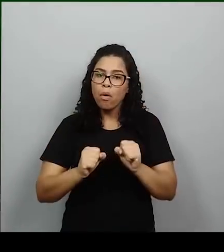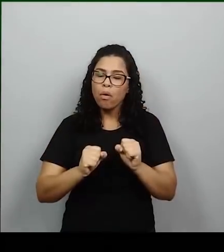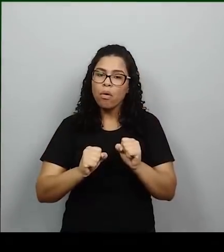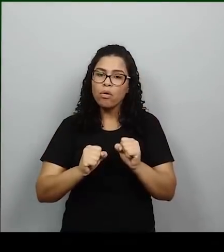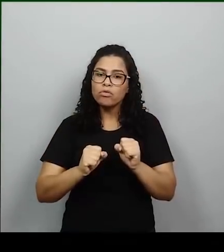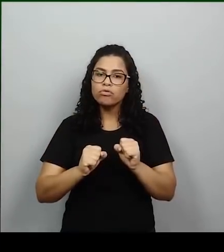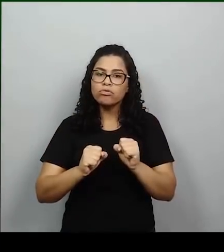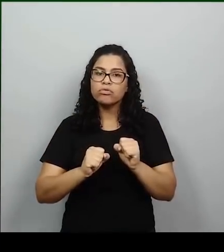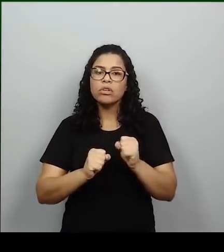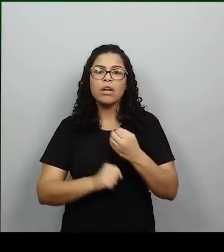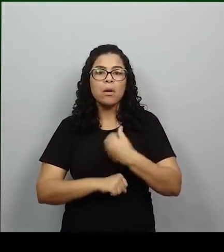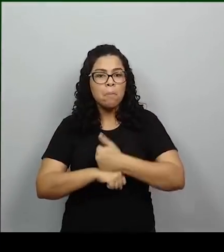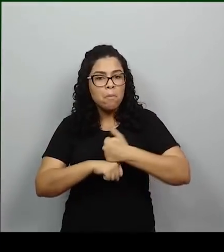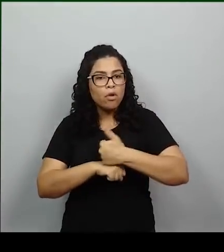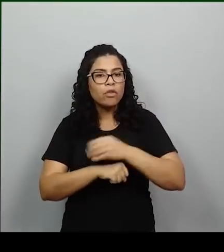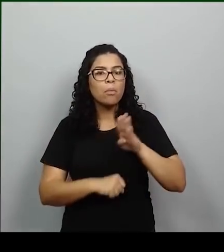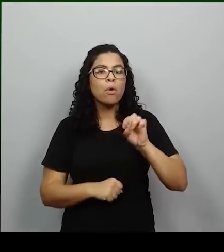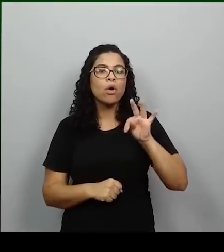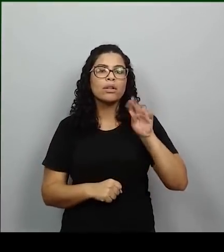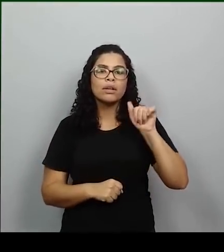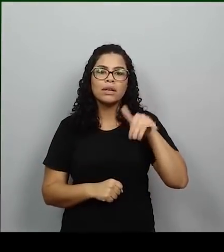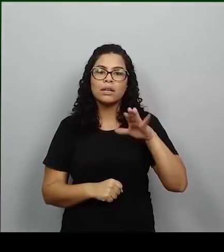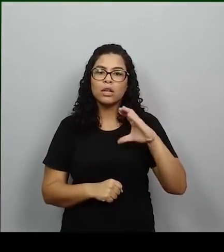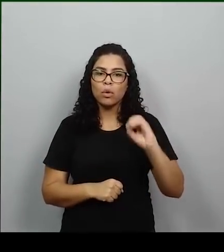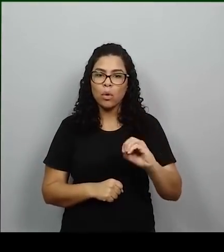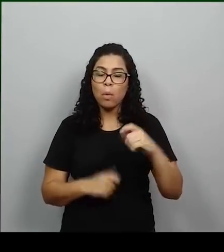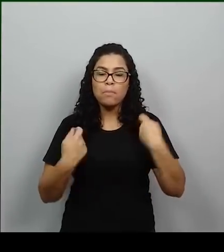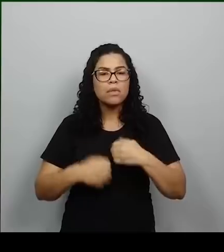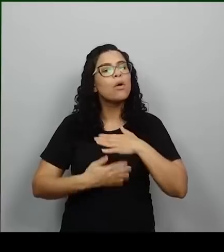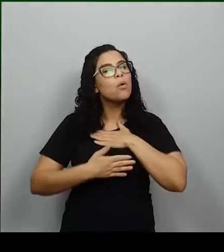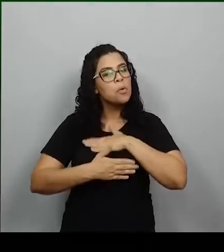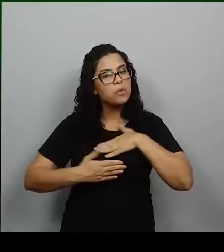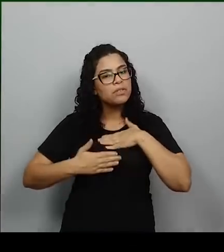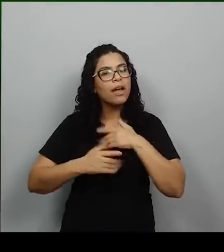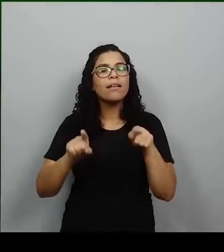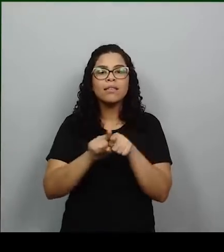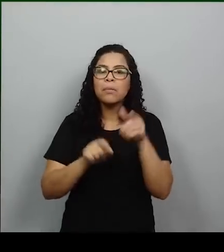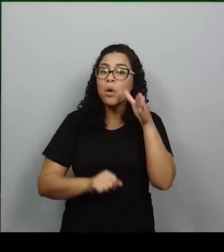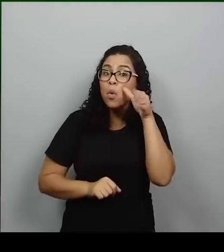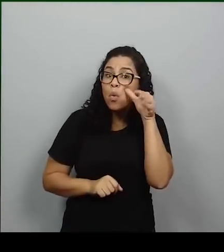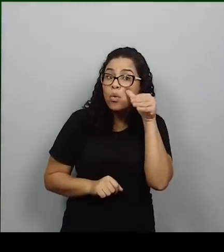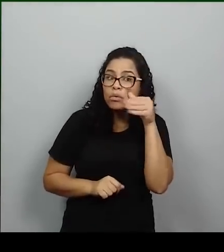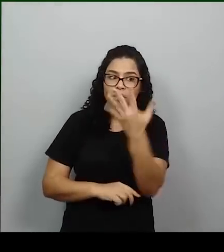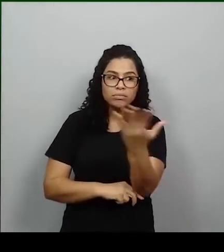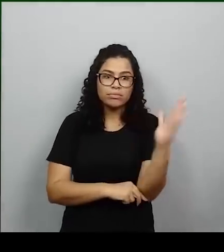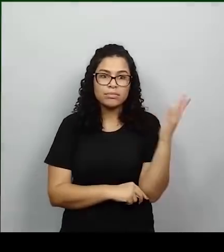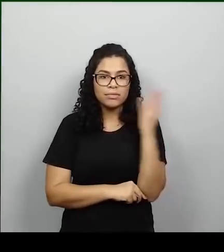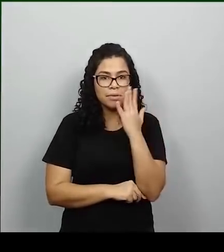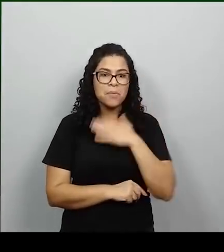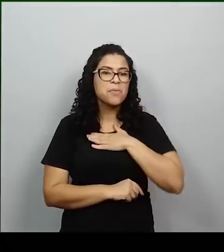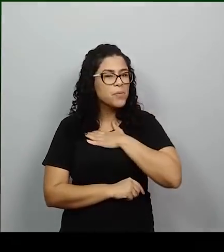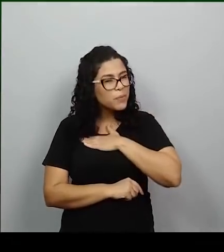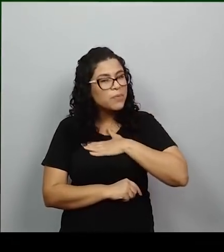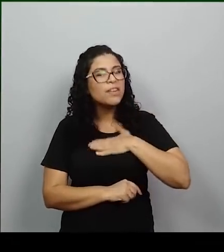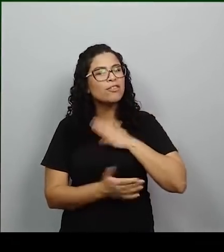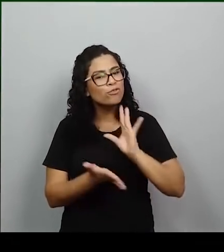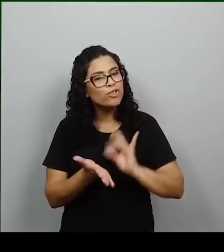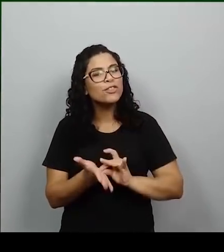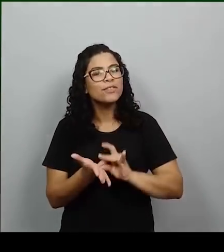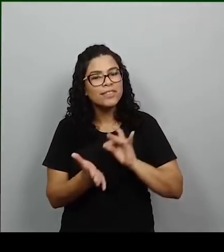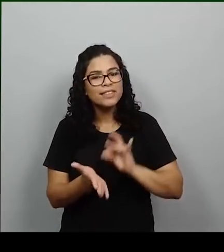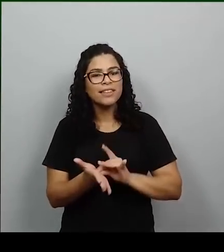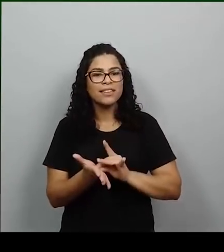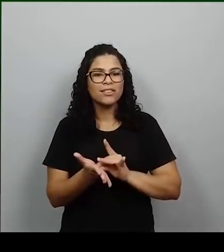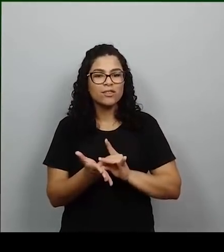primeiro gostar, né? Depois ter muita curiosidade pela natureza, gostar